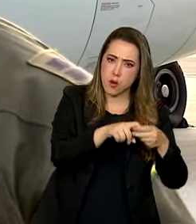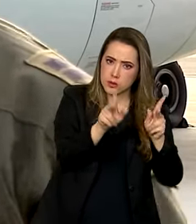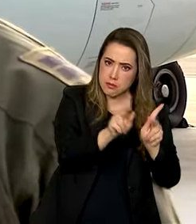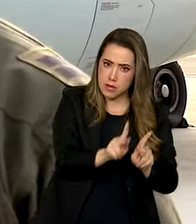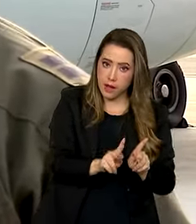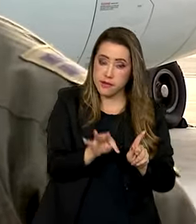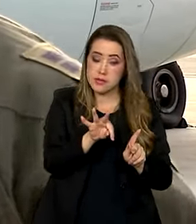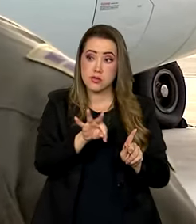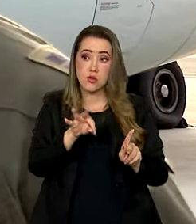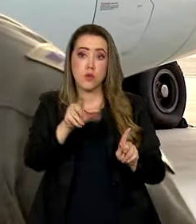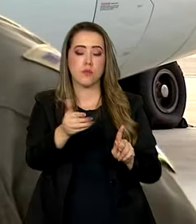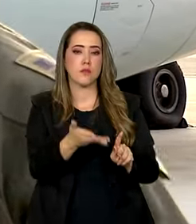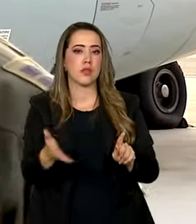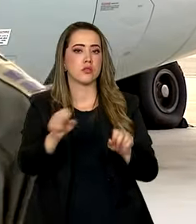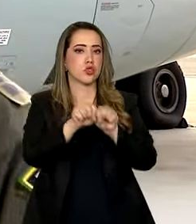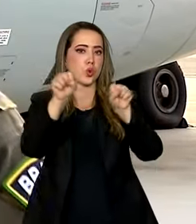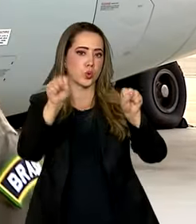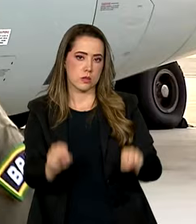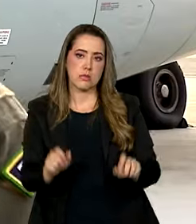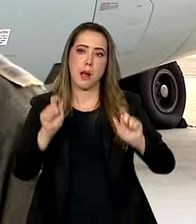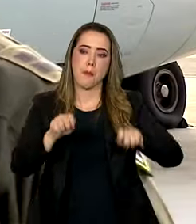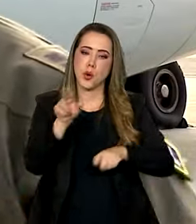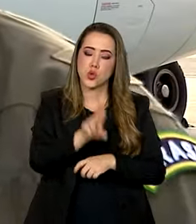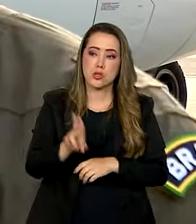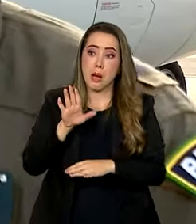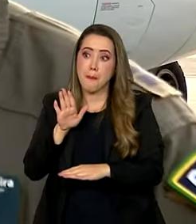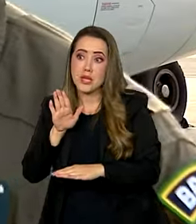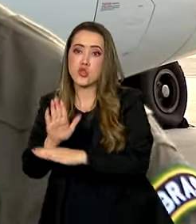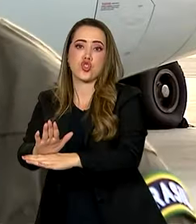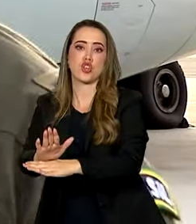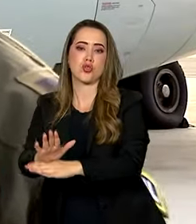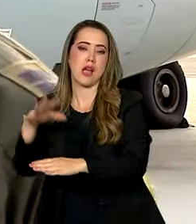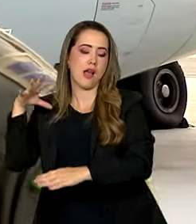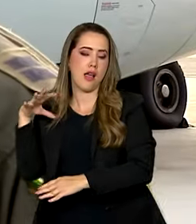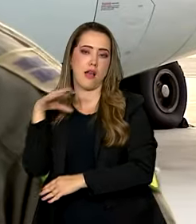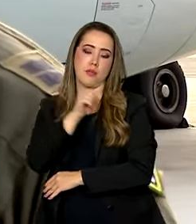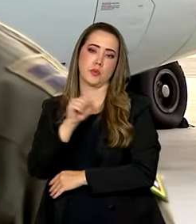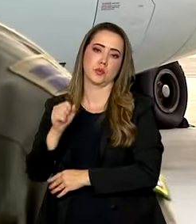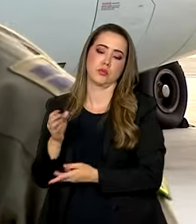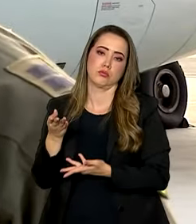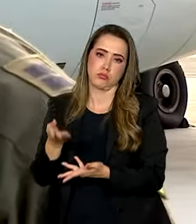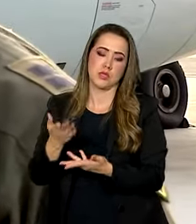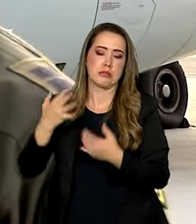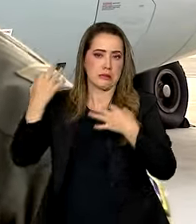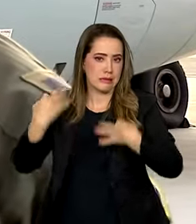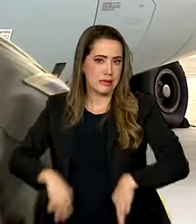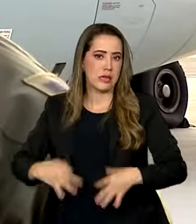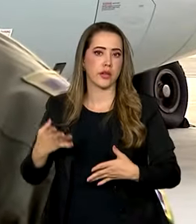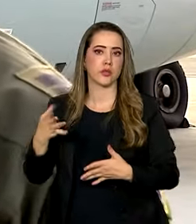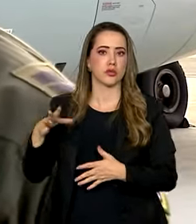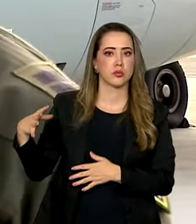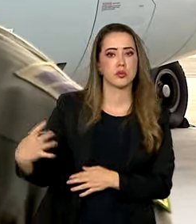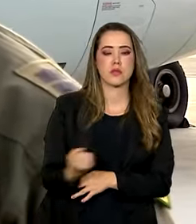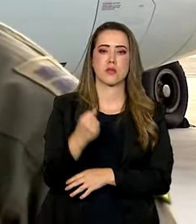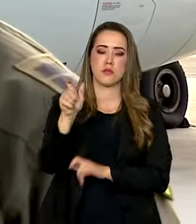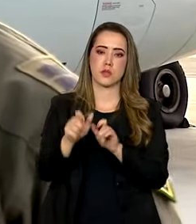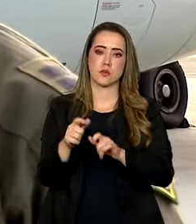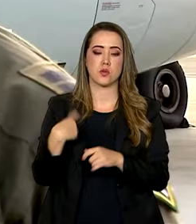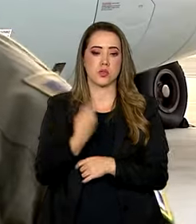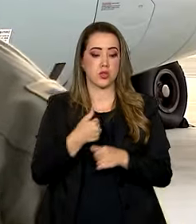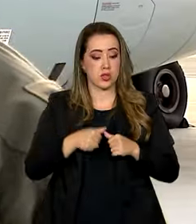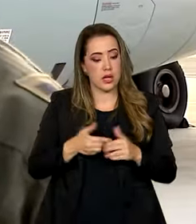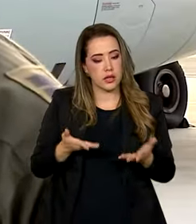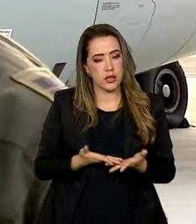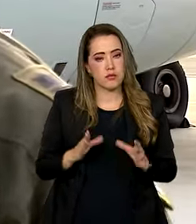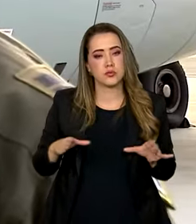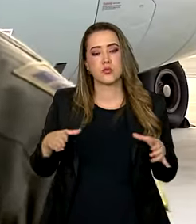de todo o sistema para que possamos ajudar da forma mais profícua possível. E por isso nós estamos aqui, fazendo